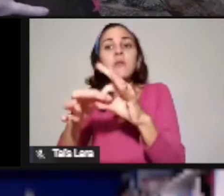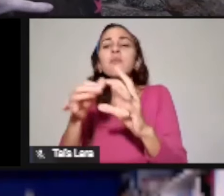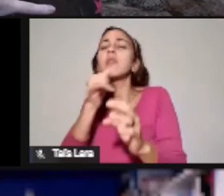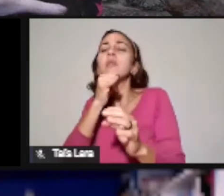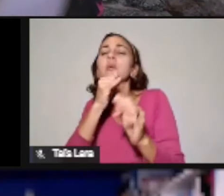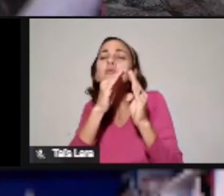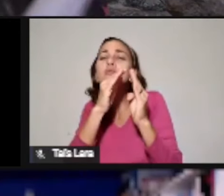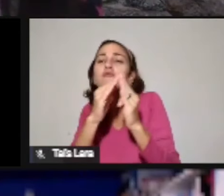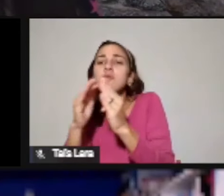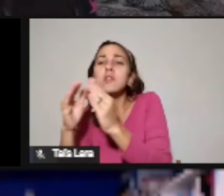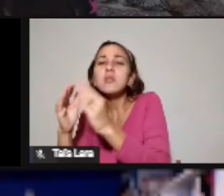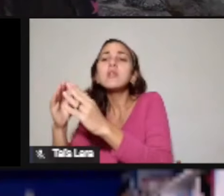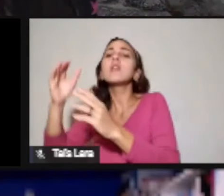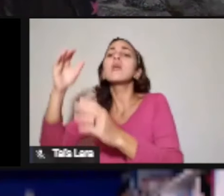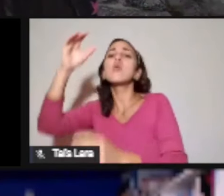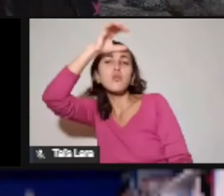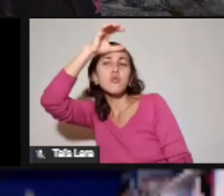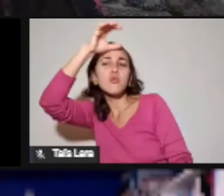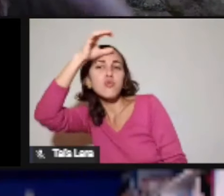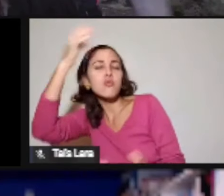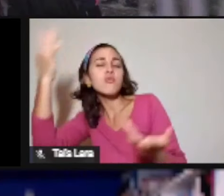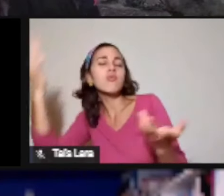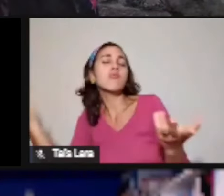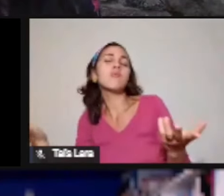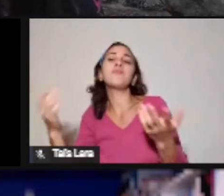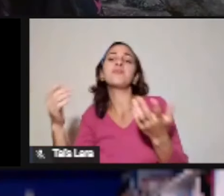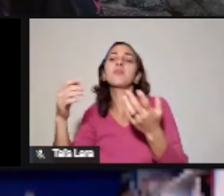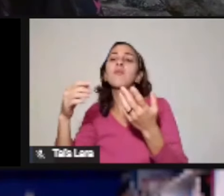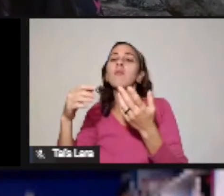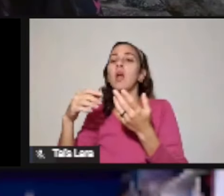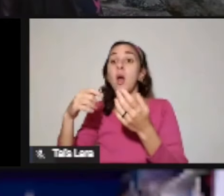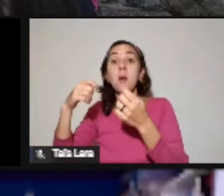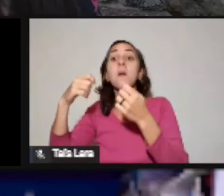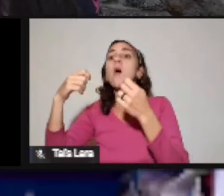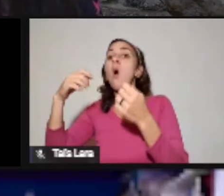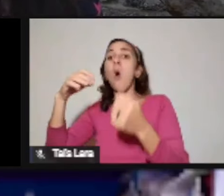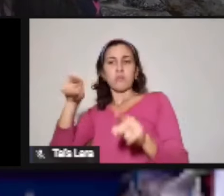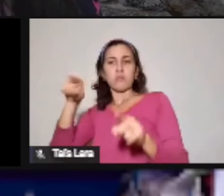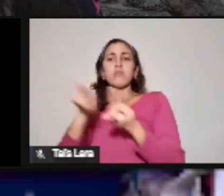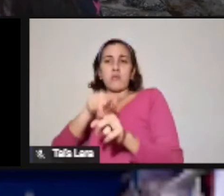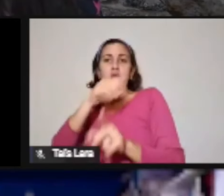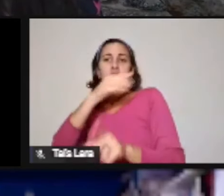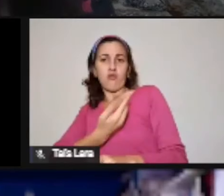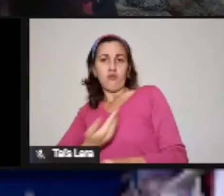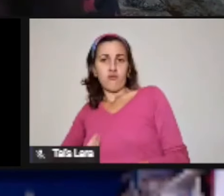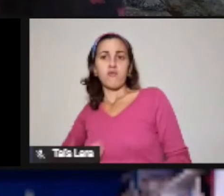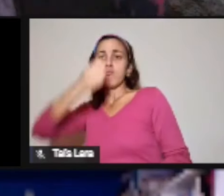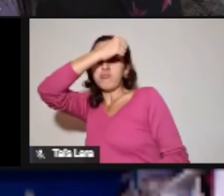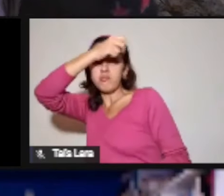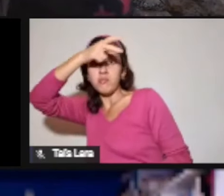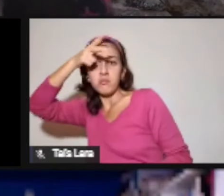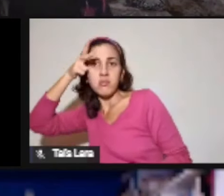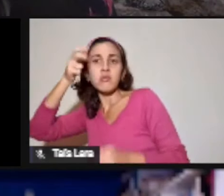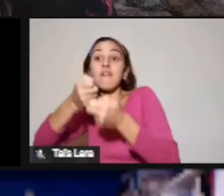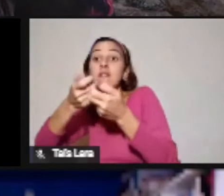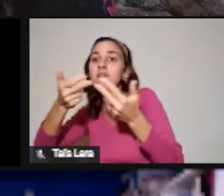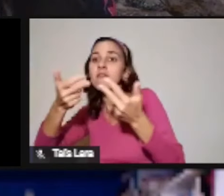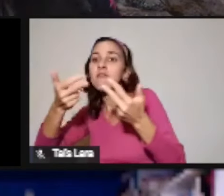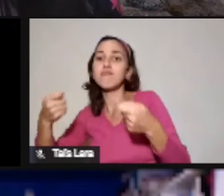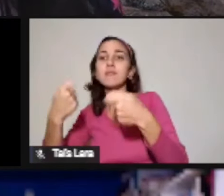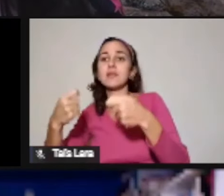tia, eu, Carol, como tia também dos meus sobrinhos, nós temos que ser essa aldeia. Então, a lei... E a gente também tem que, né, Carol, de eu